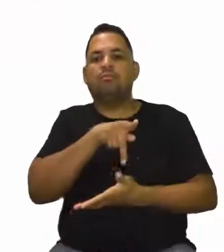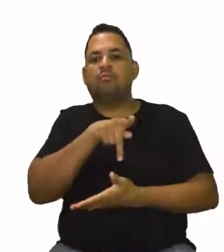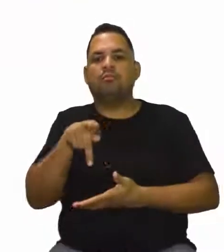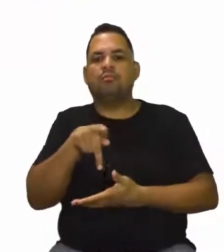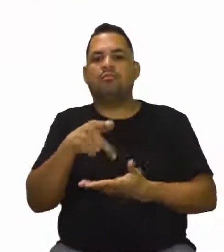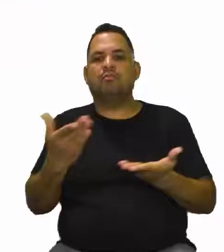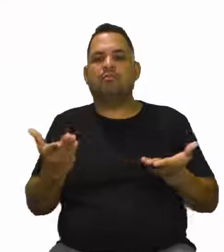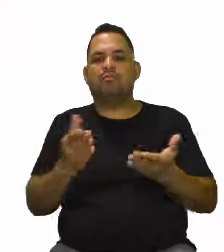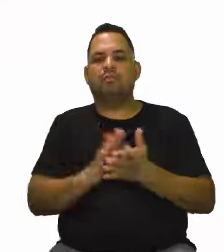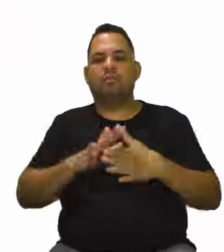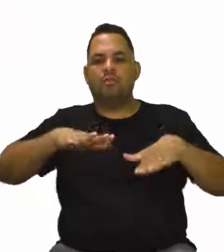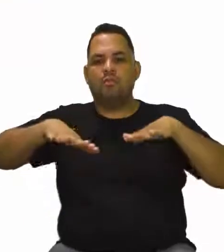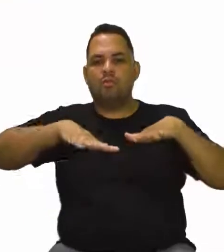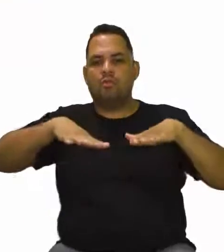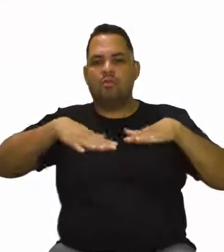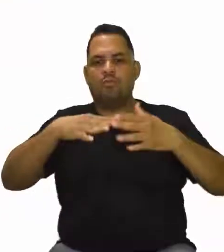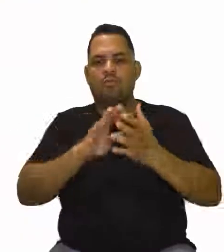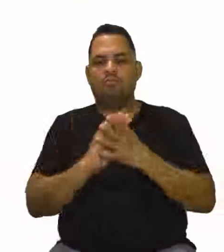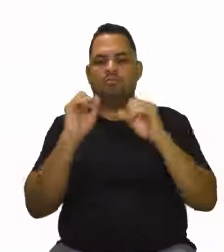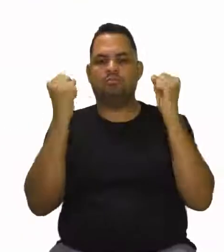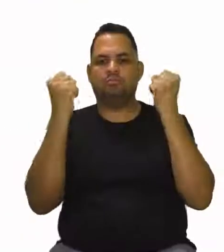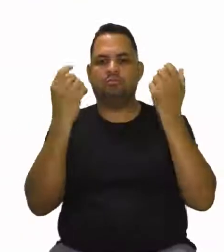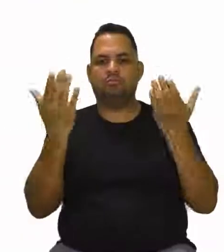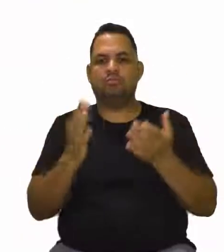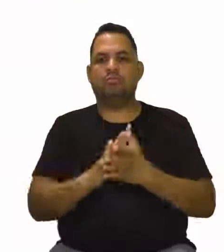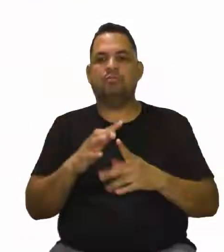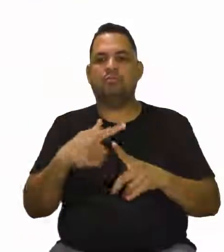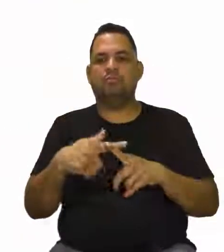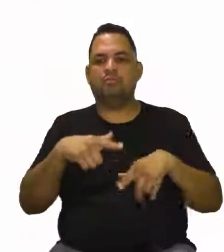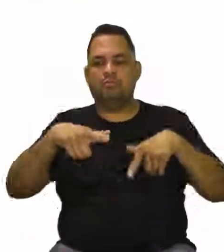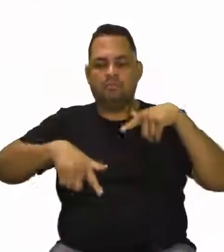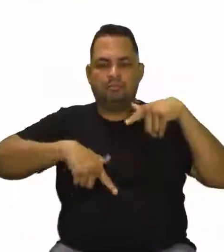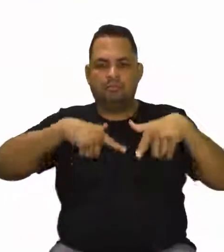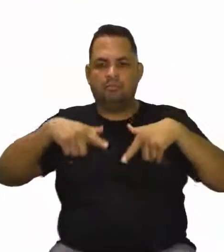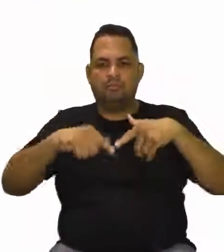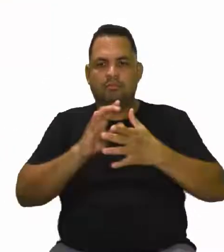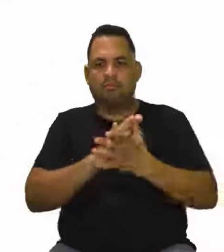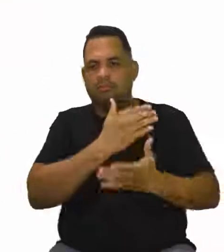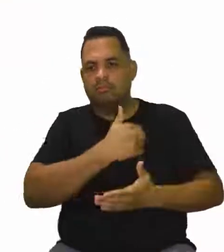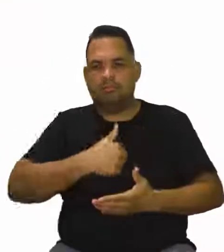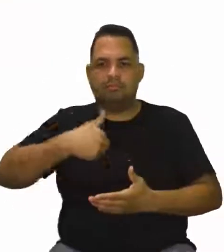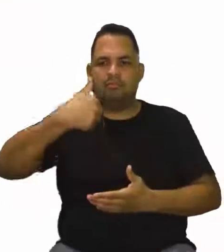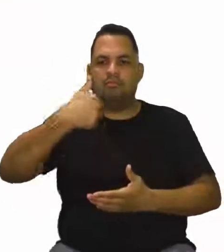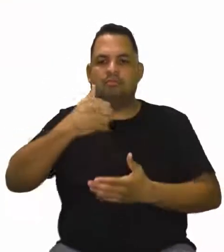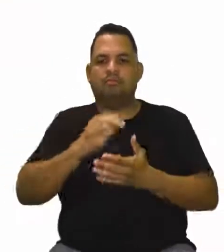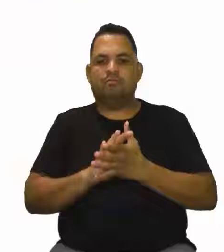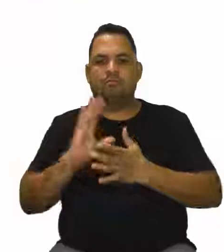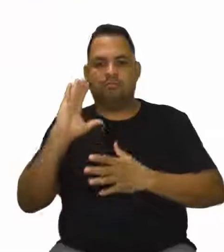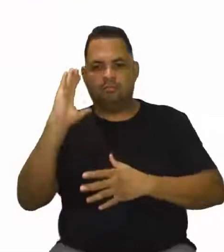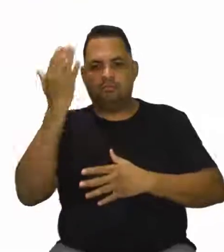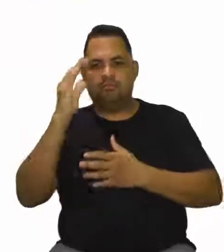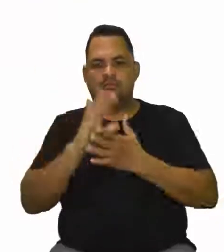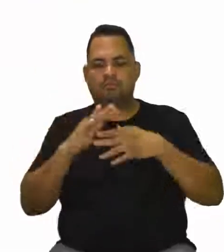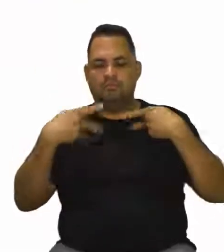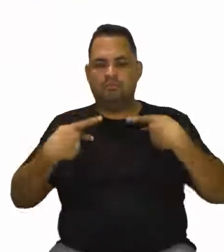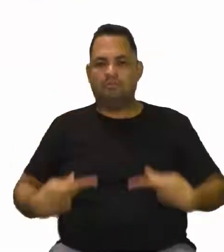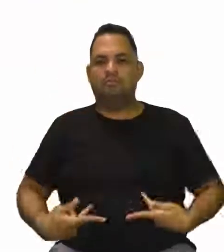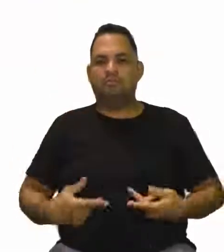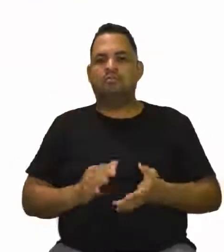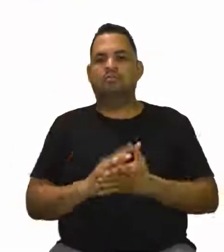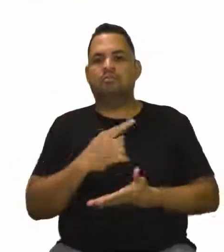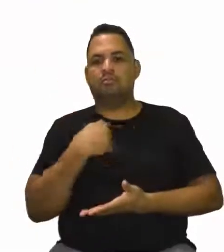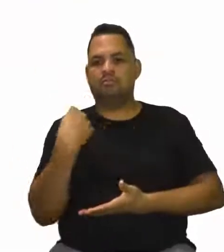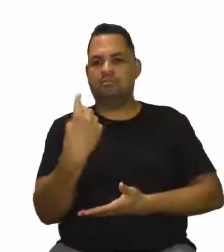ser considerado movimentos de ginástica ali? Porque eles trabalham também o aprimoramento das capacidades físicas. E